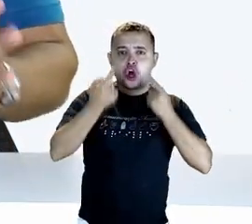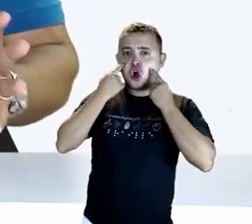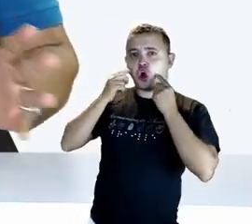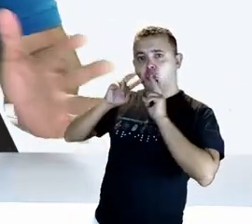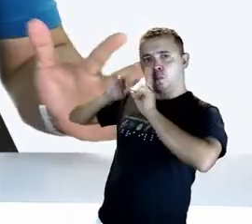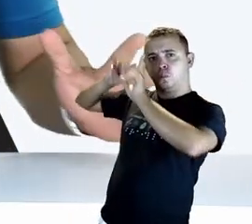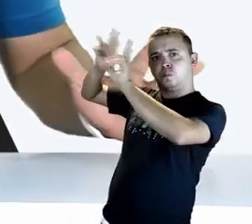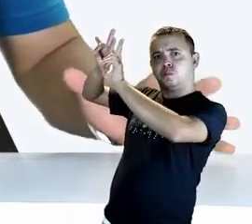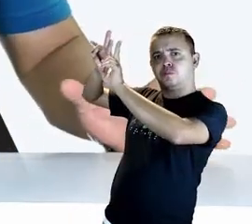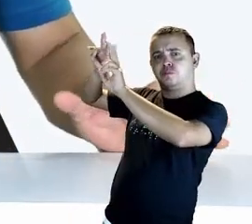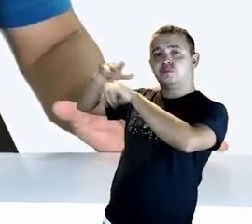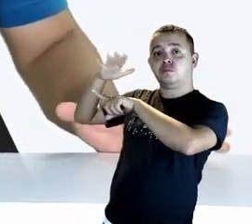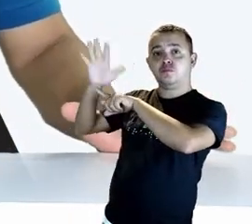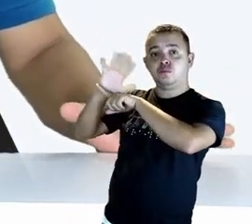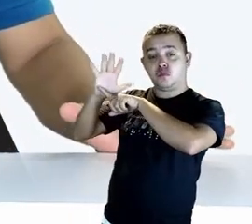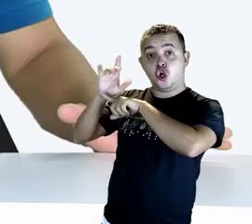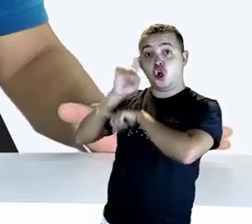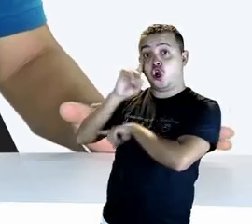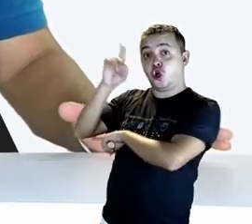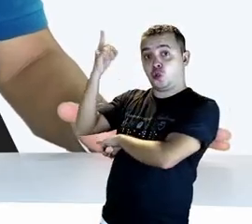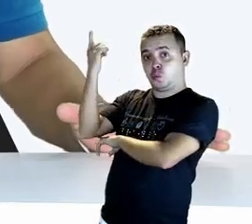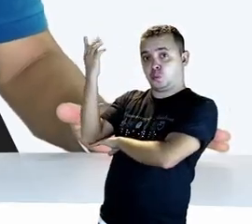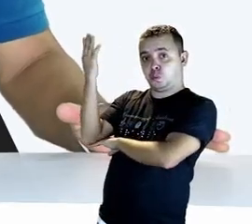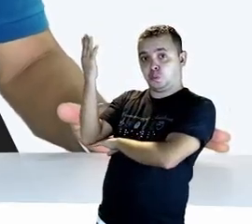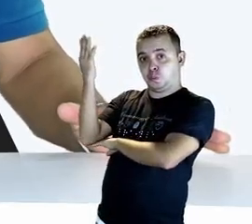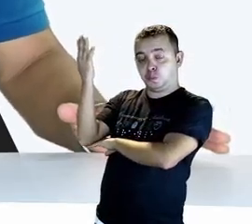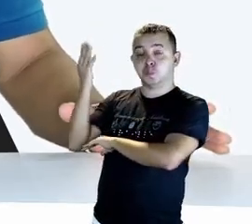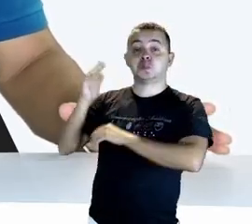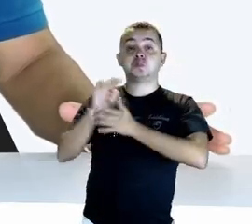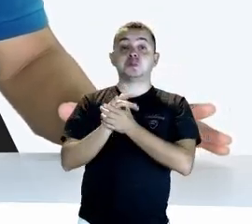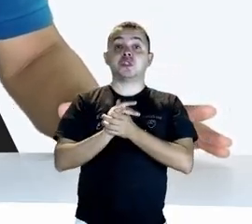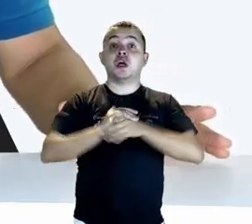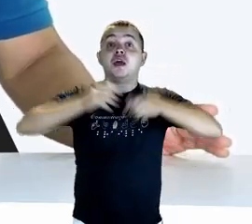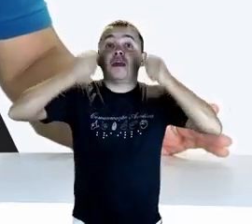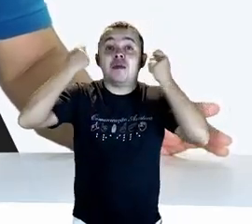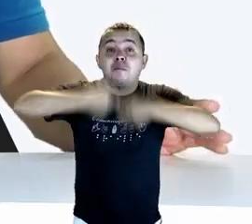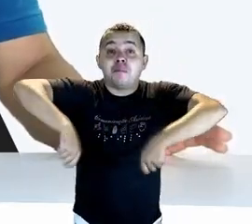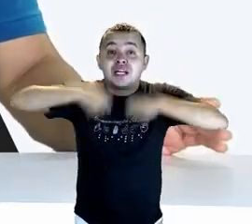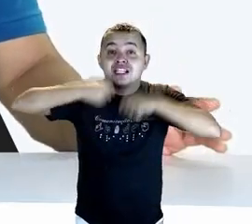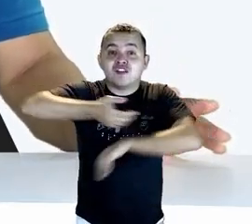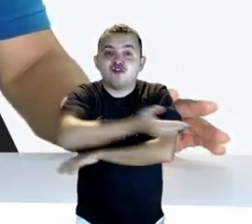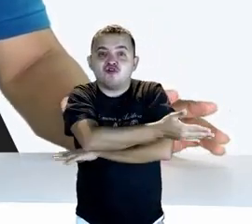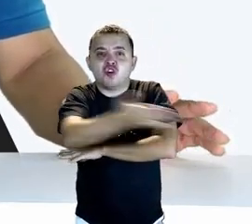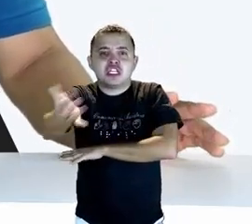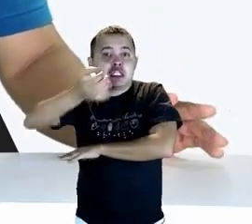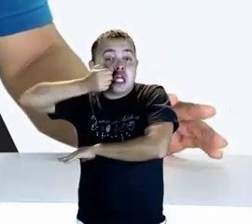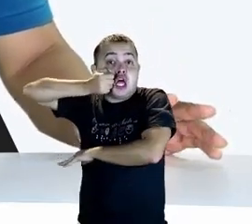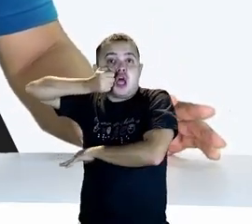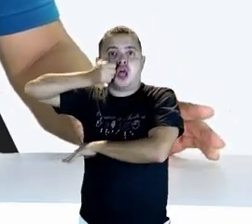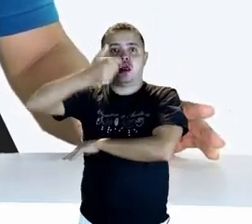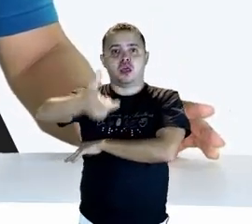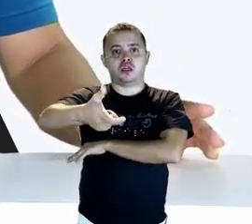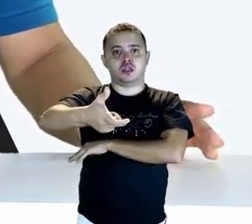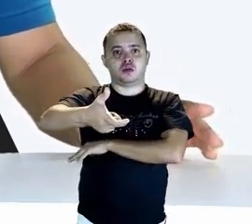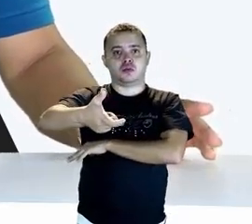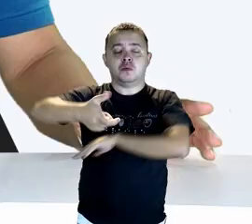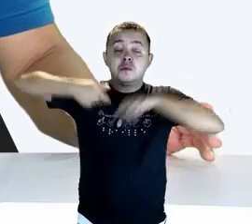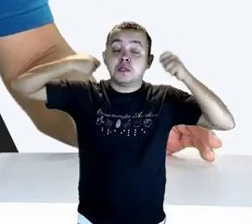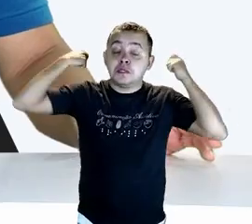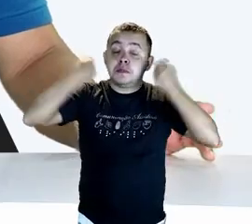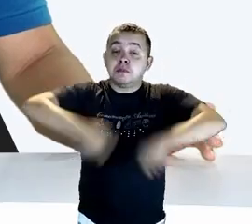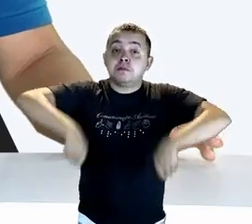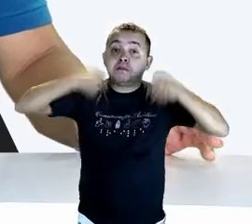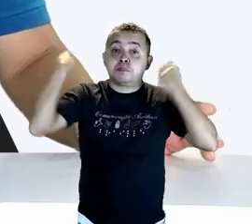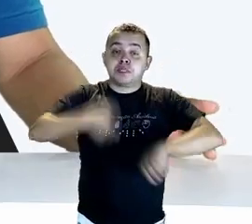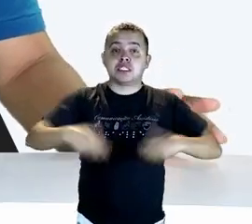tá essa situação para vocês, para mim poder passar, que precisa alertar vocês para essa